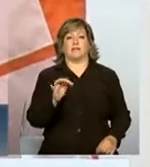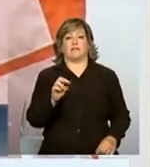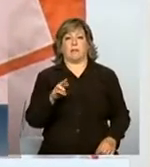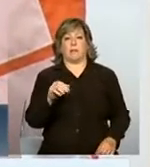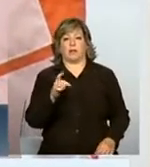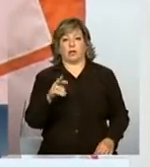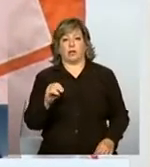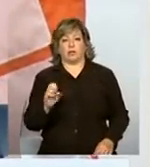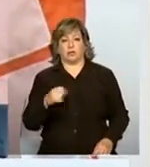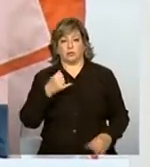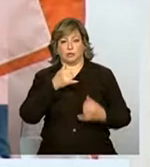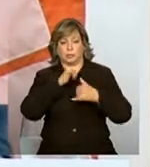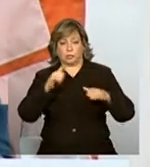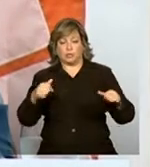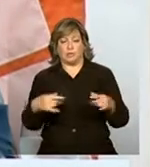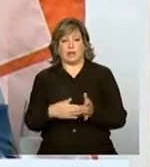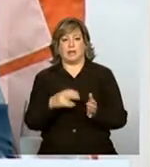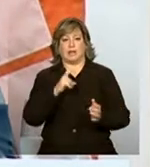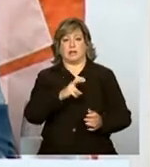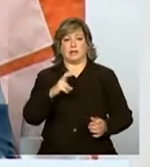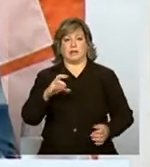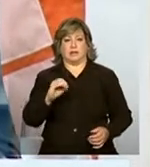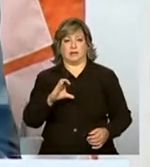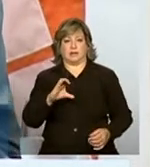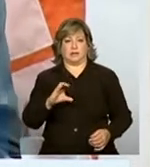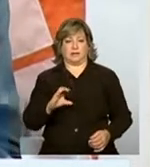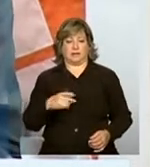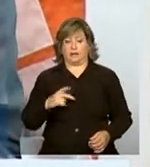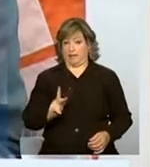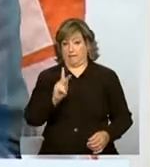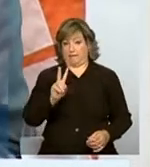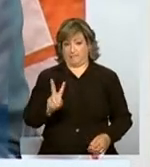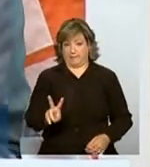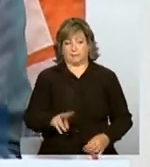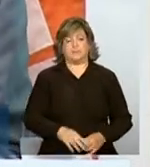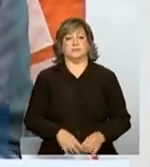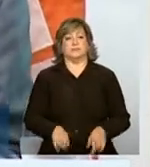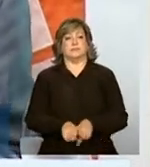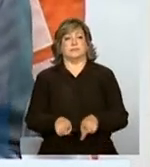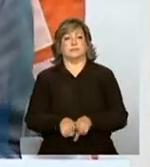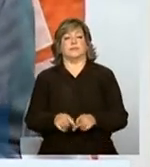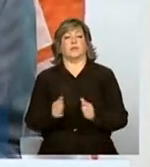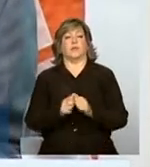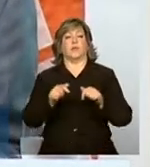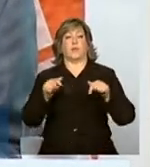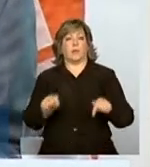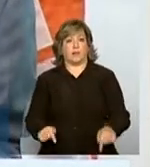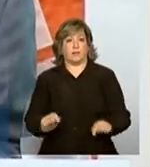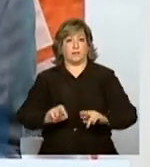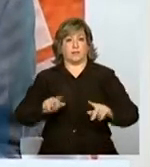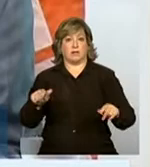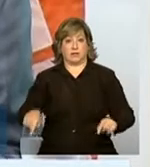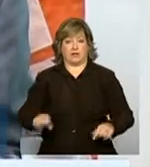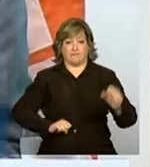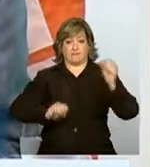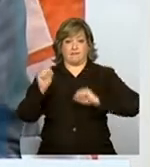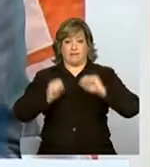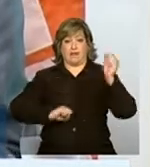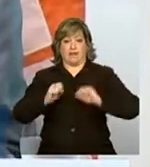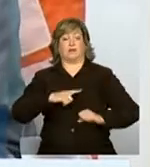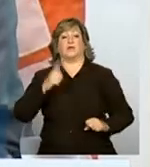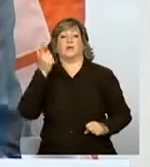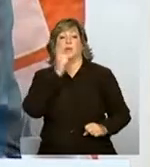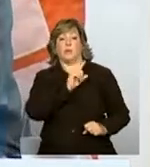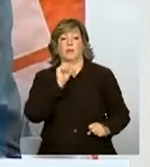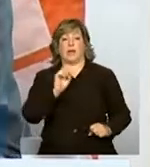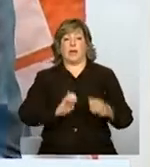de potencial até 550 kV. Com esse diferencial, a Baltor conquista a posição de